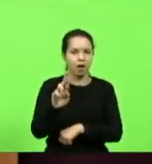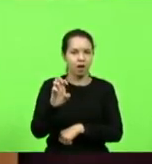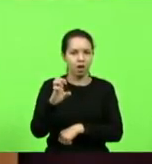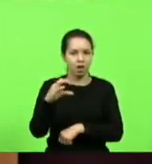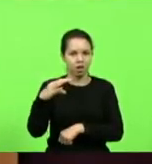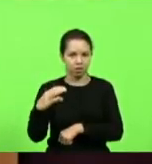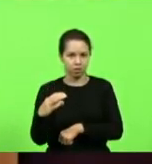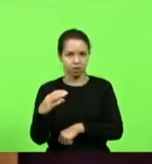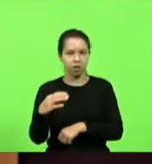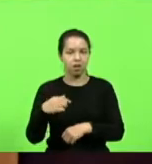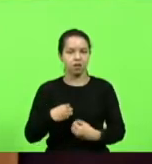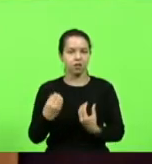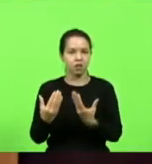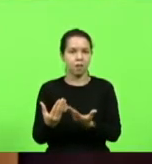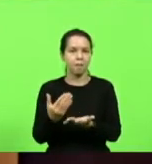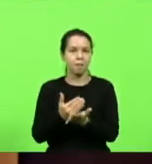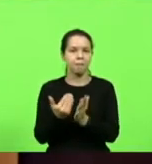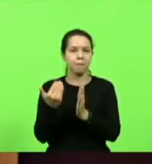de